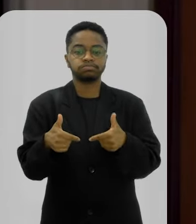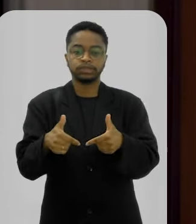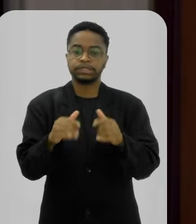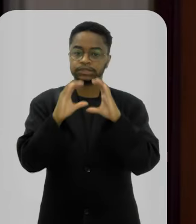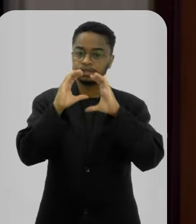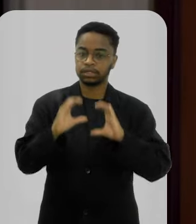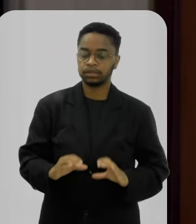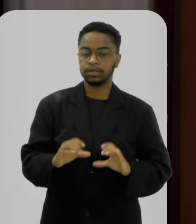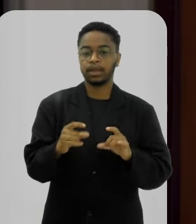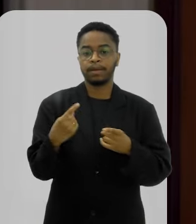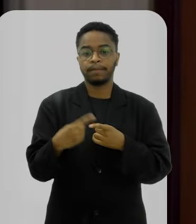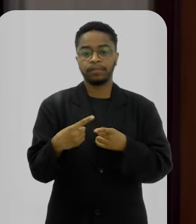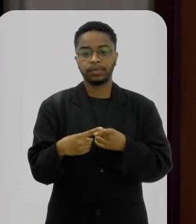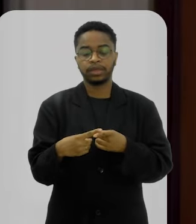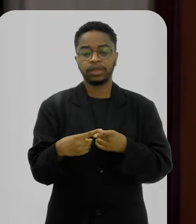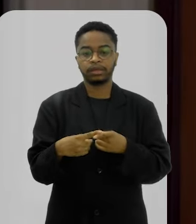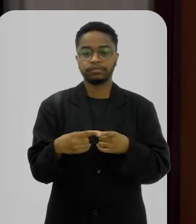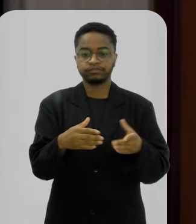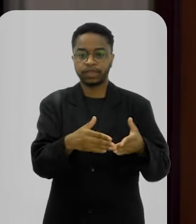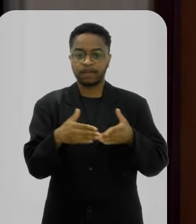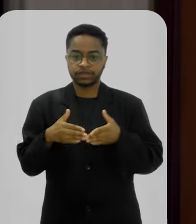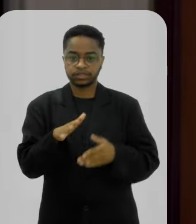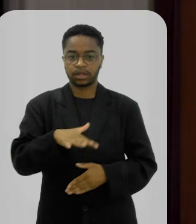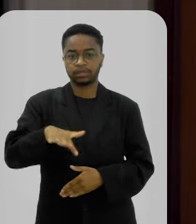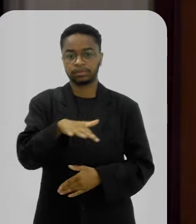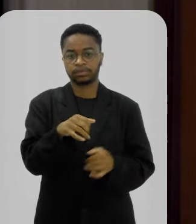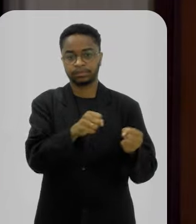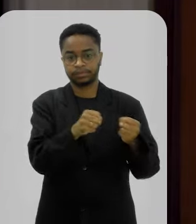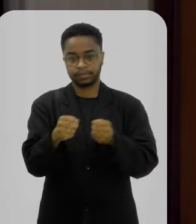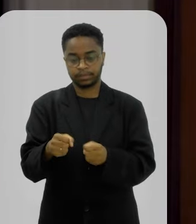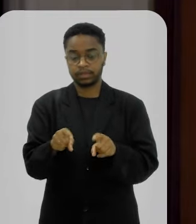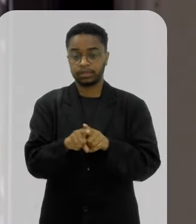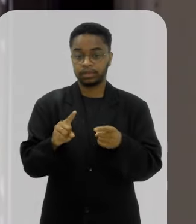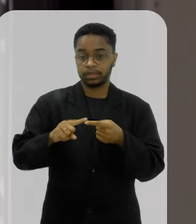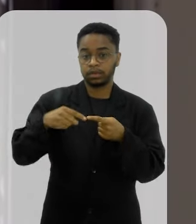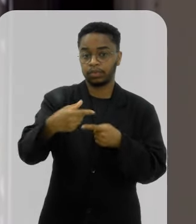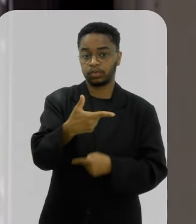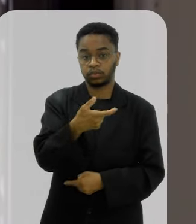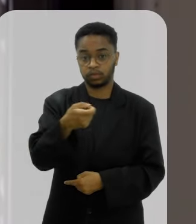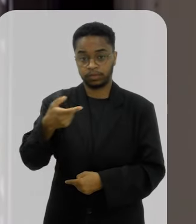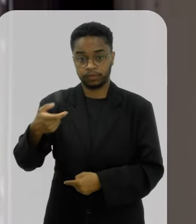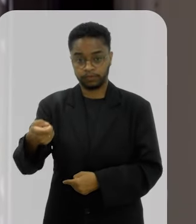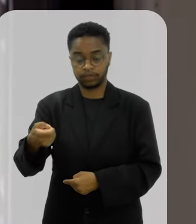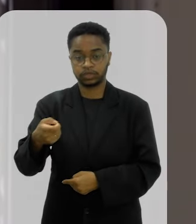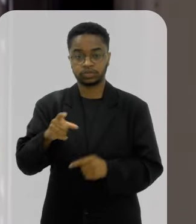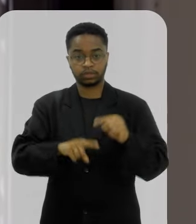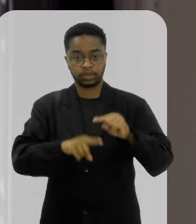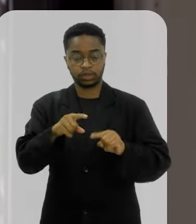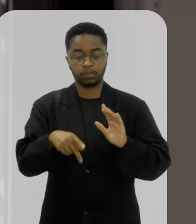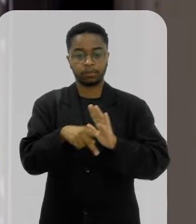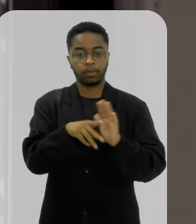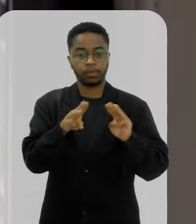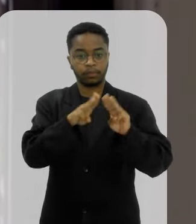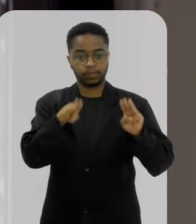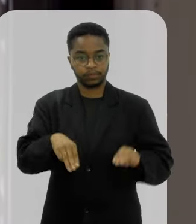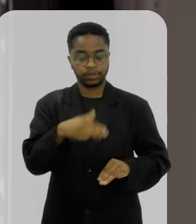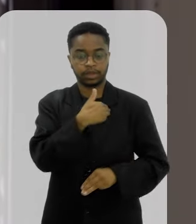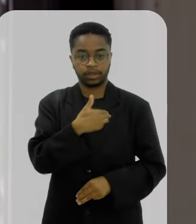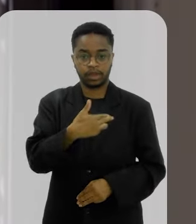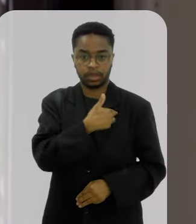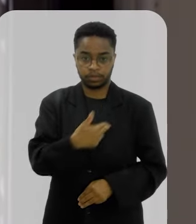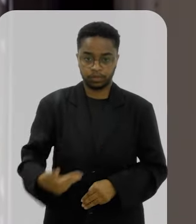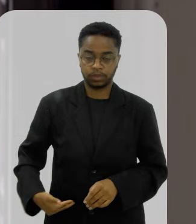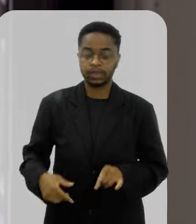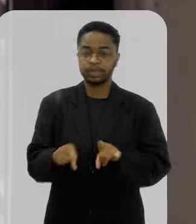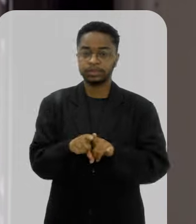sua cidadania, ainda que excluídos das esferas de poder. A partir de 2020, o acervo do Museu da